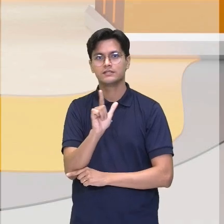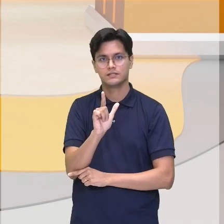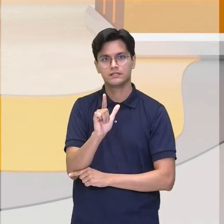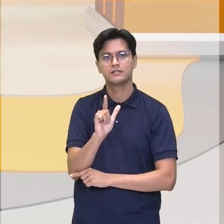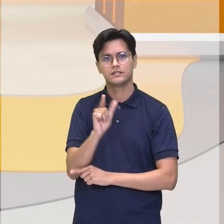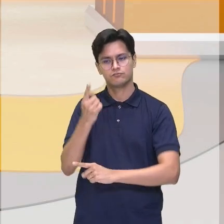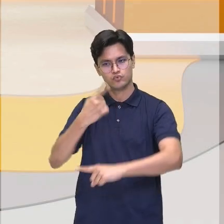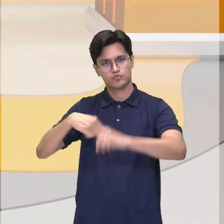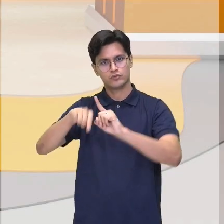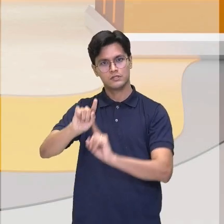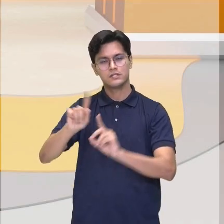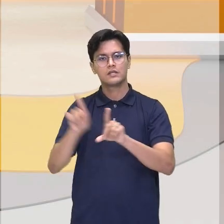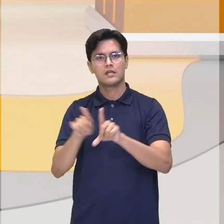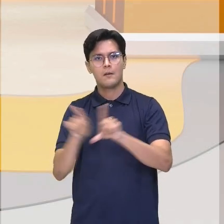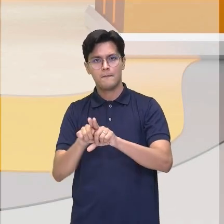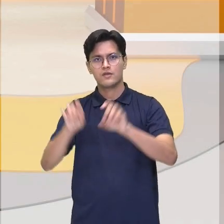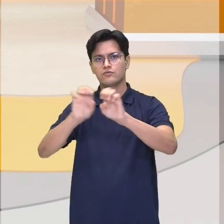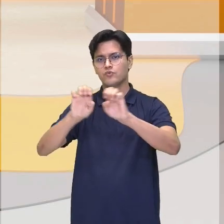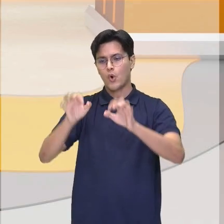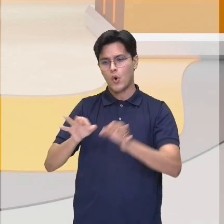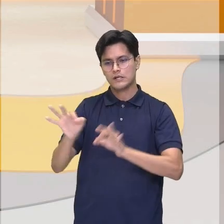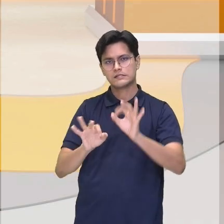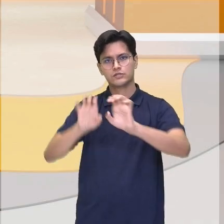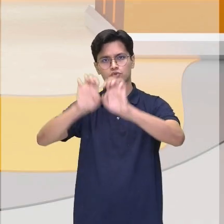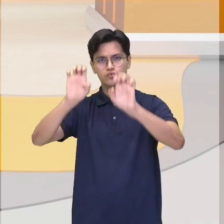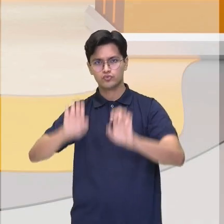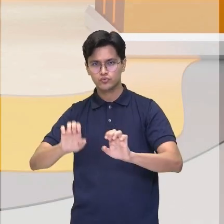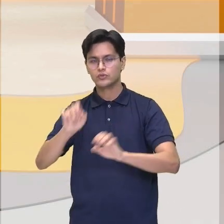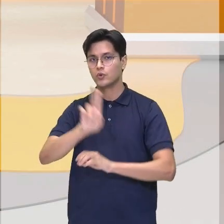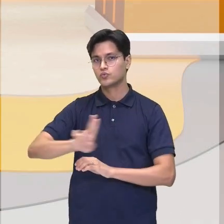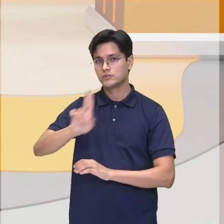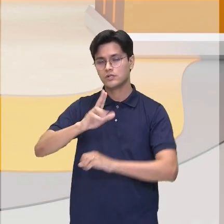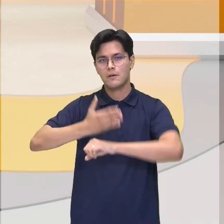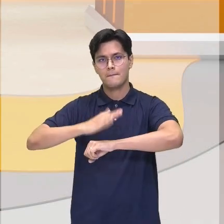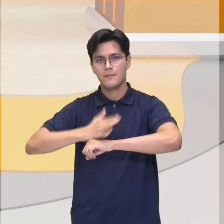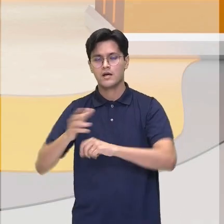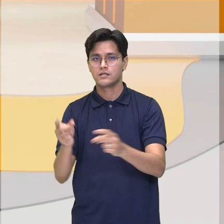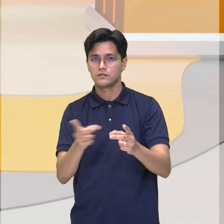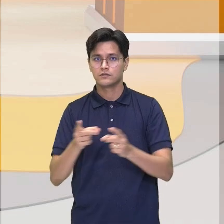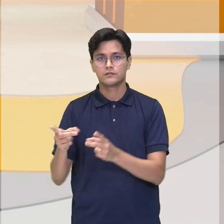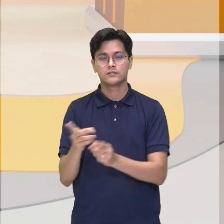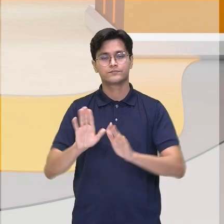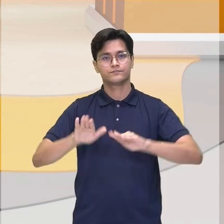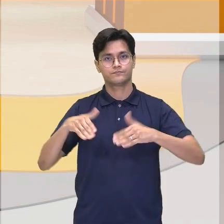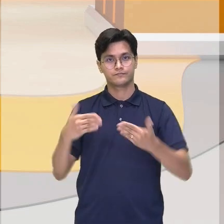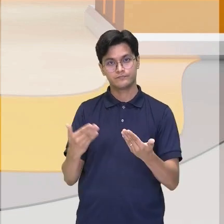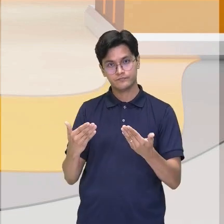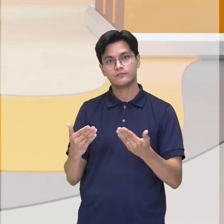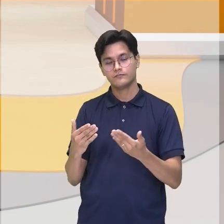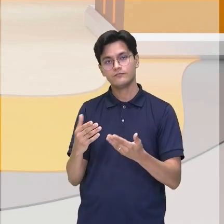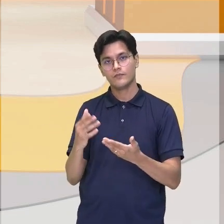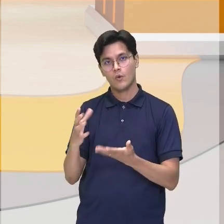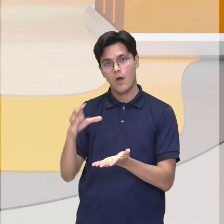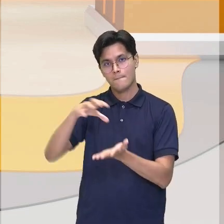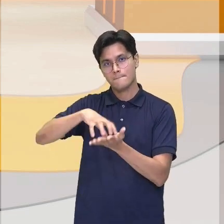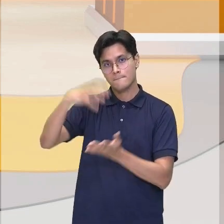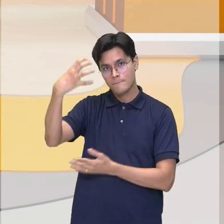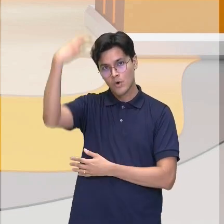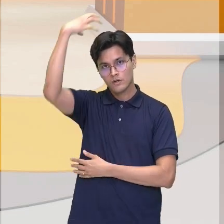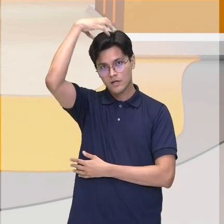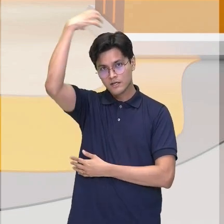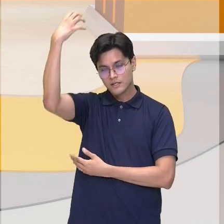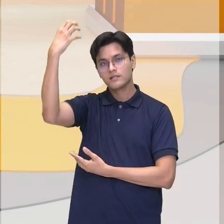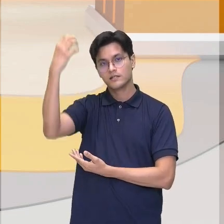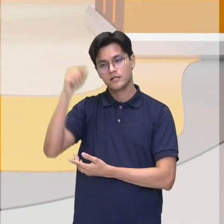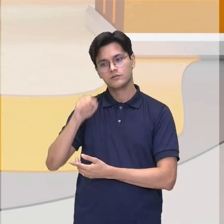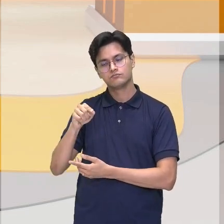se estruturar a partir da prática comercial. Então a monarquia nacional ela vai se estruturar com a ascensão da